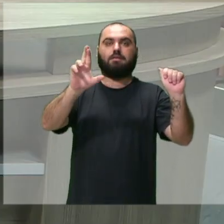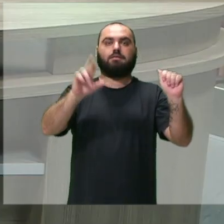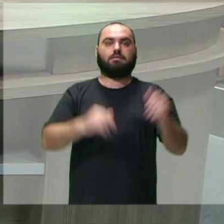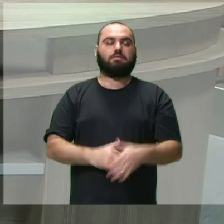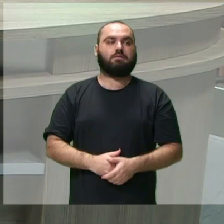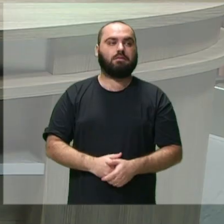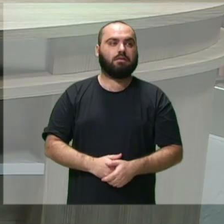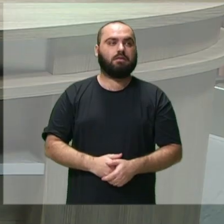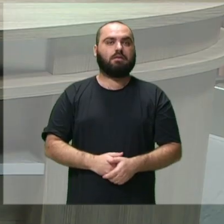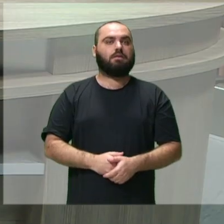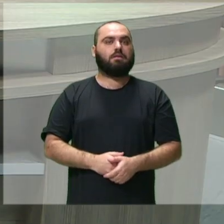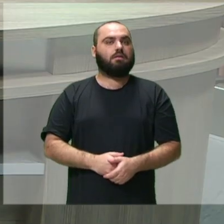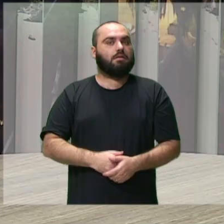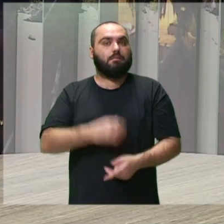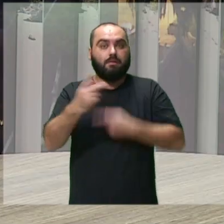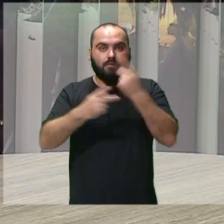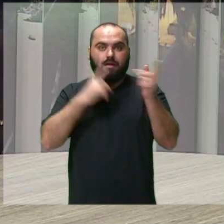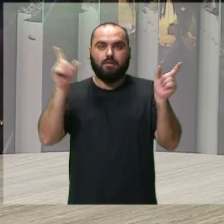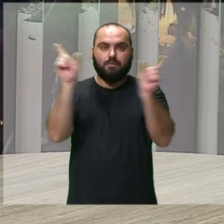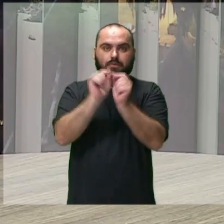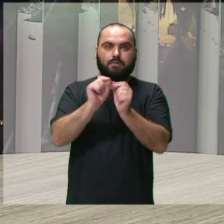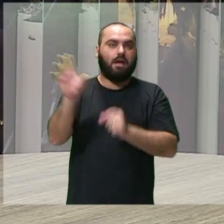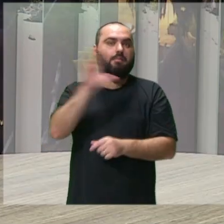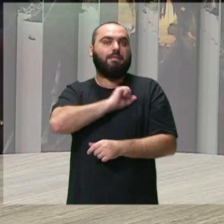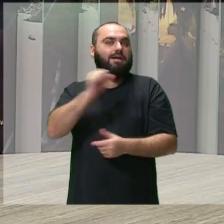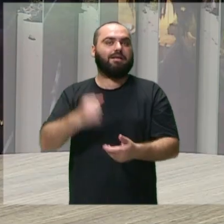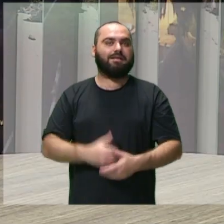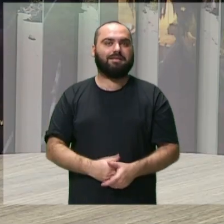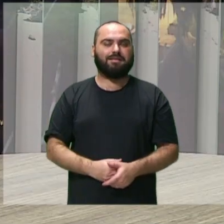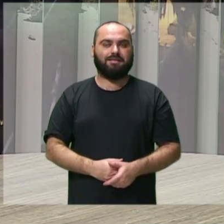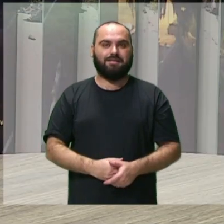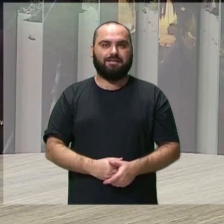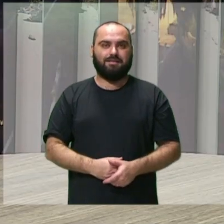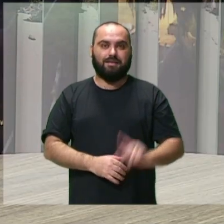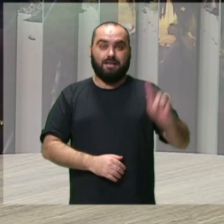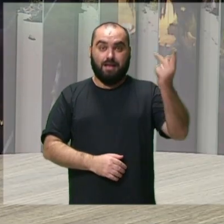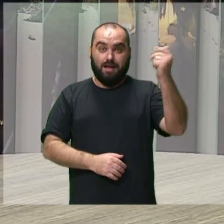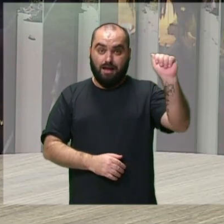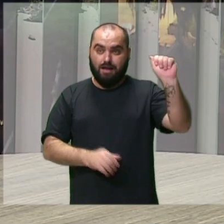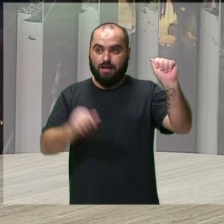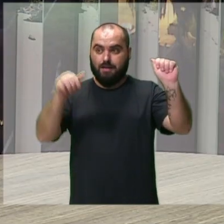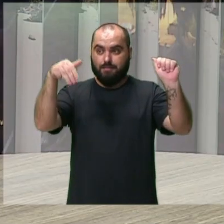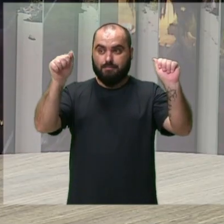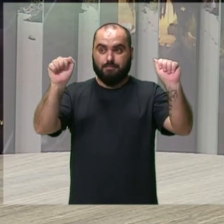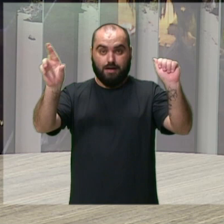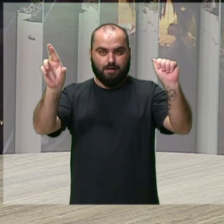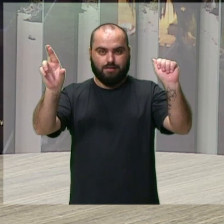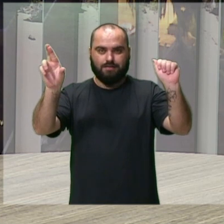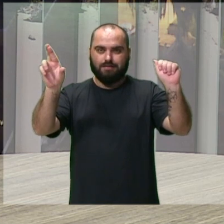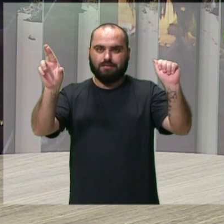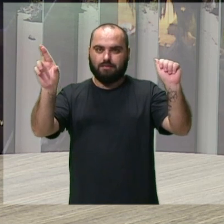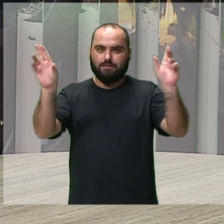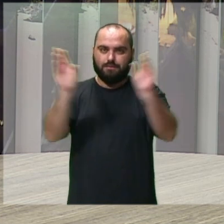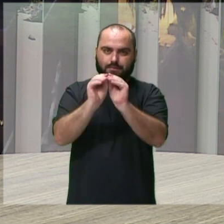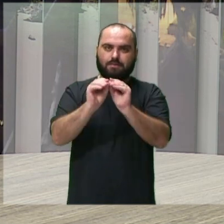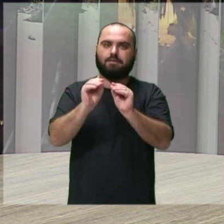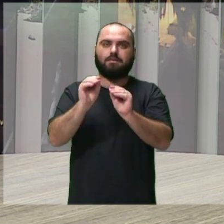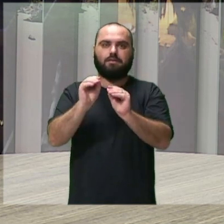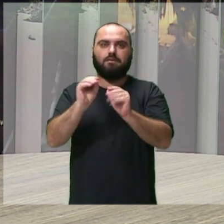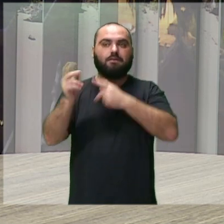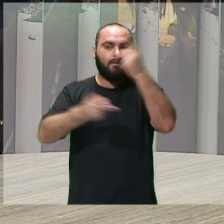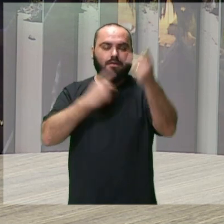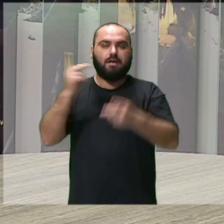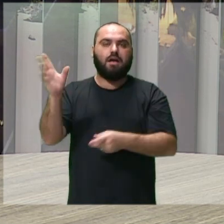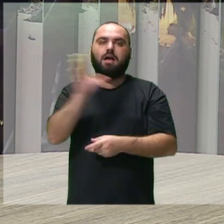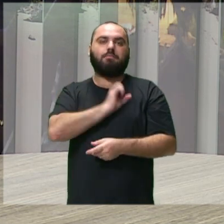Amar. Perfeito. Então, a ideia era provocar essa reflexão também, né? Para não ficar só, olhei e vi um desenho. Tem todo